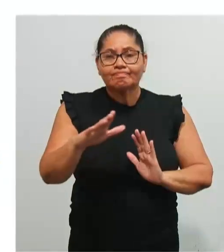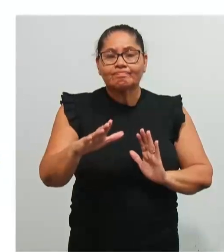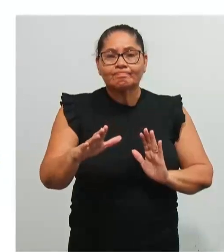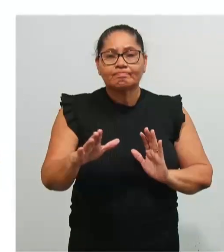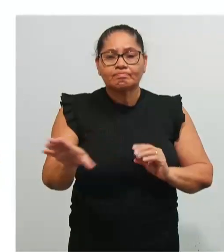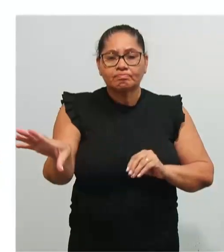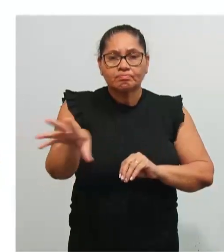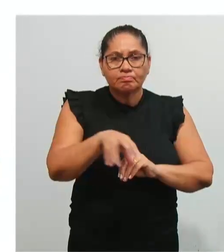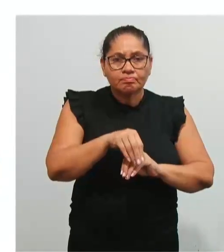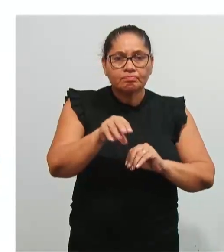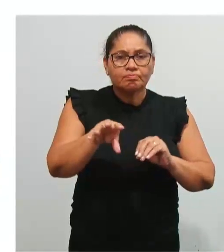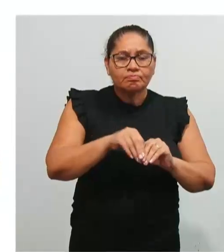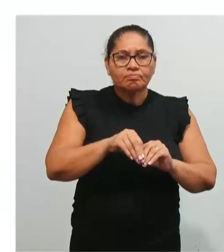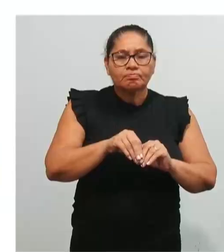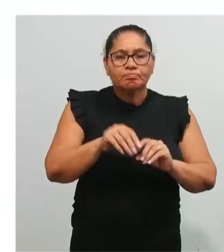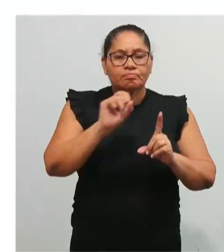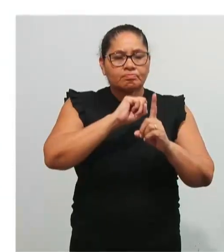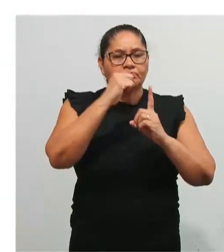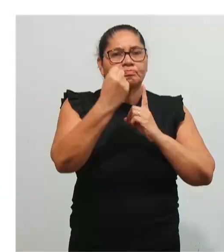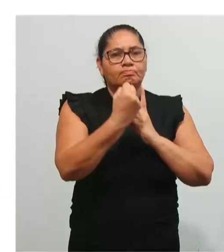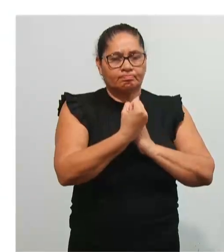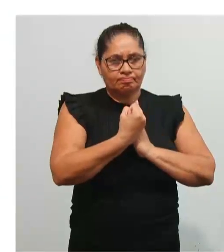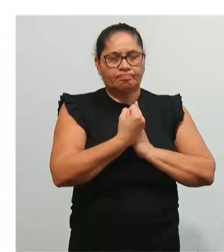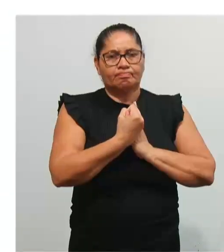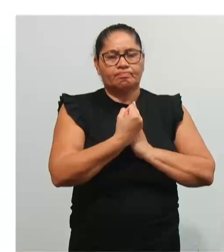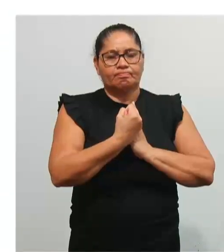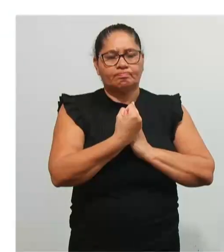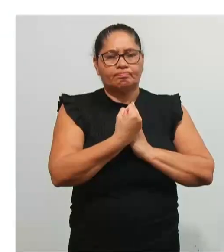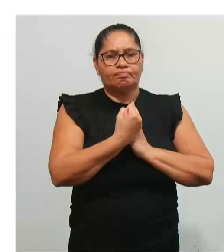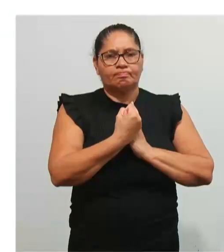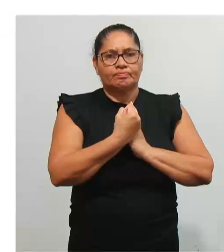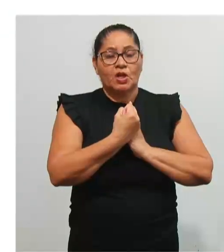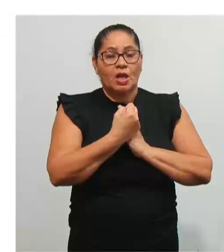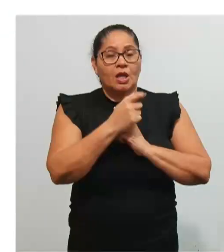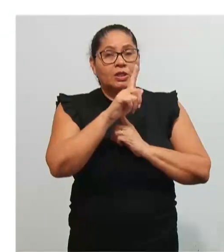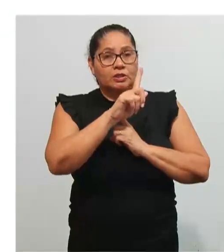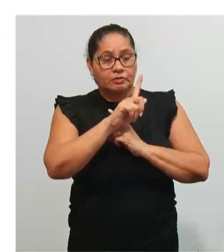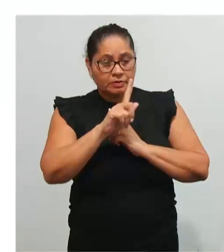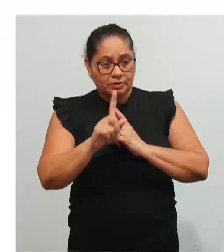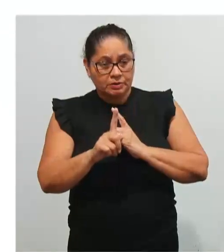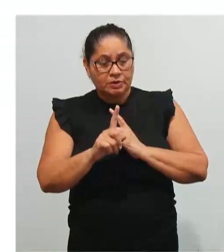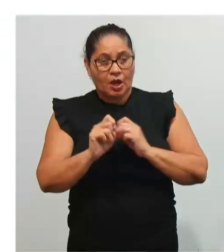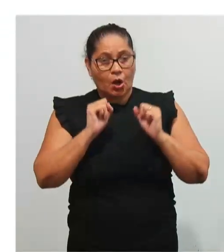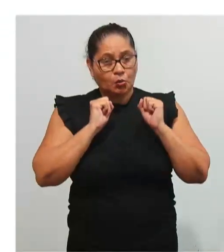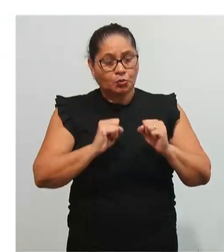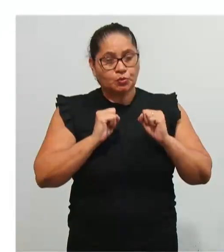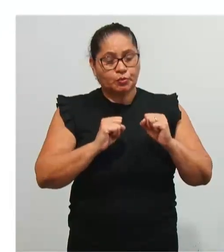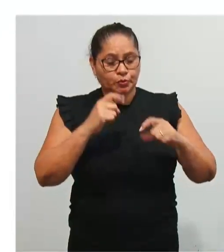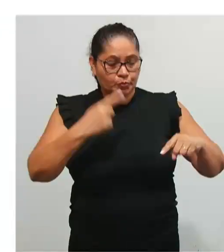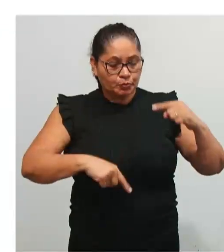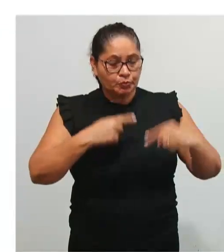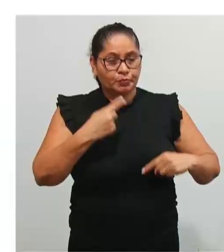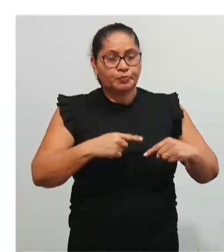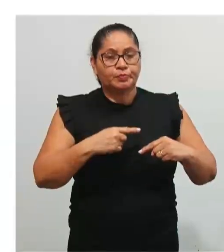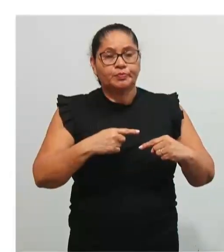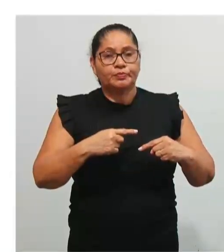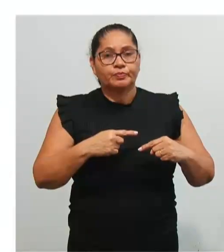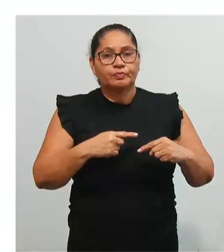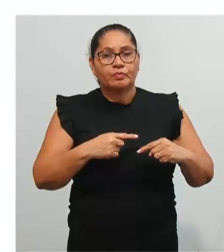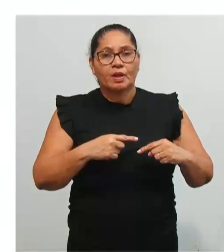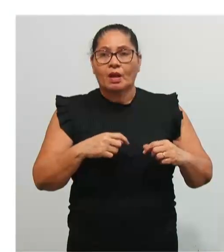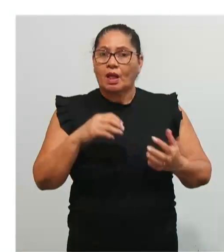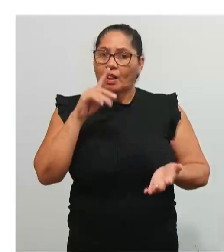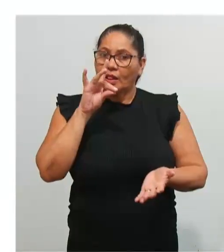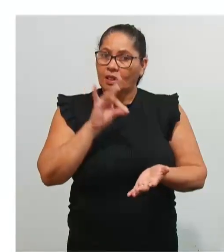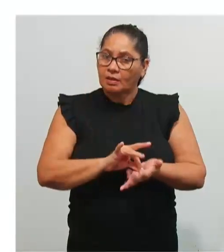participativa e plural da sociedade. A governabilidade refere-se ao poder político em si, que deve ser legítimo